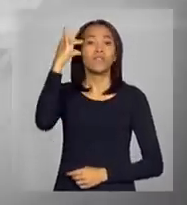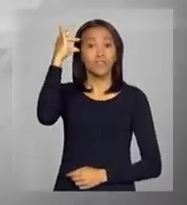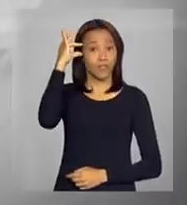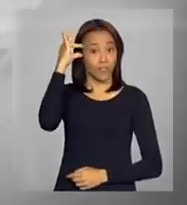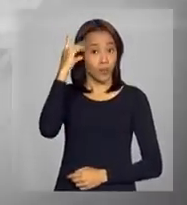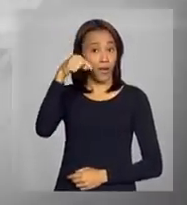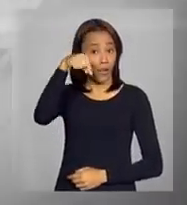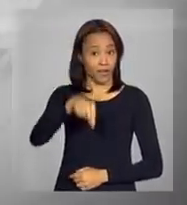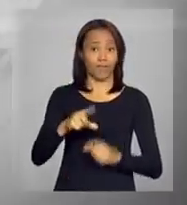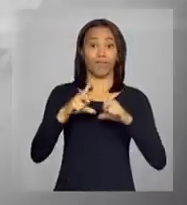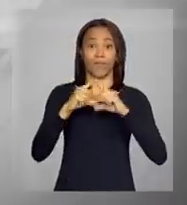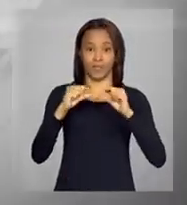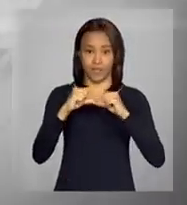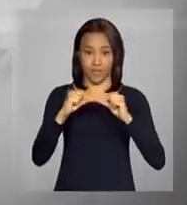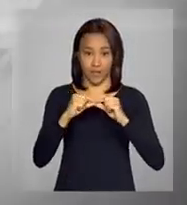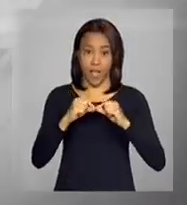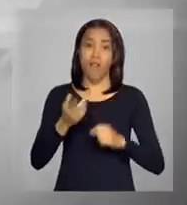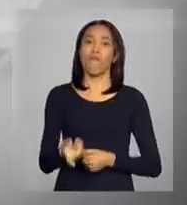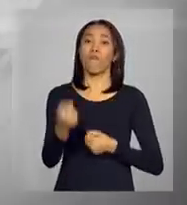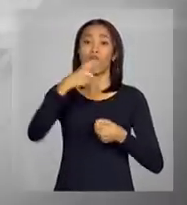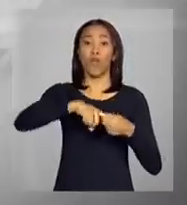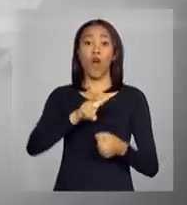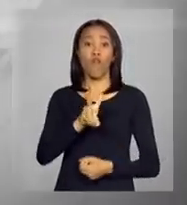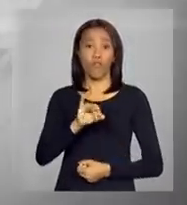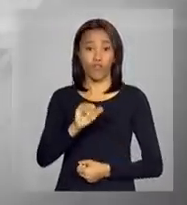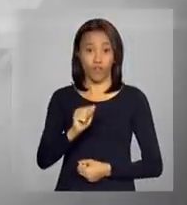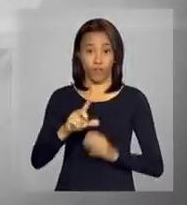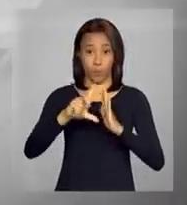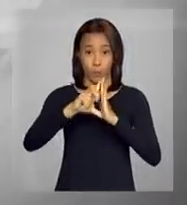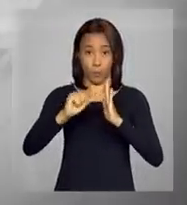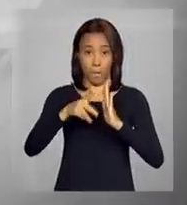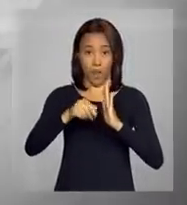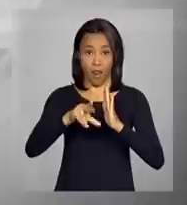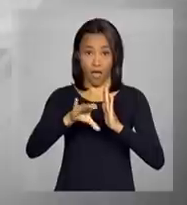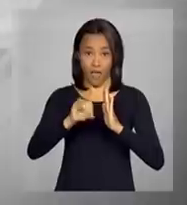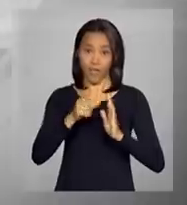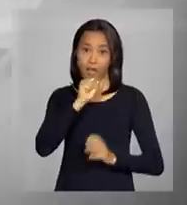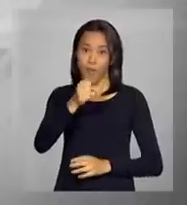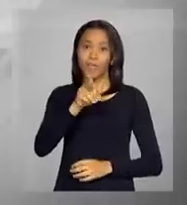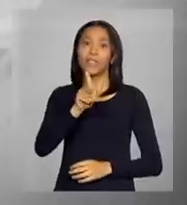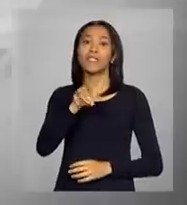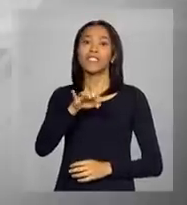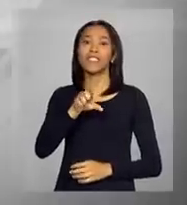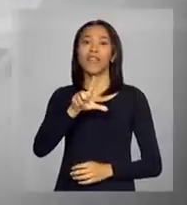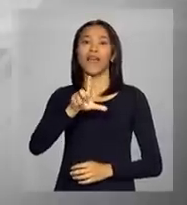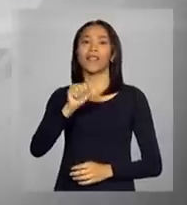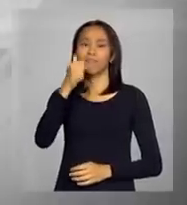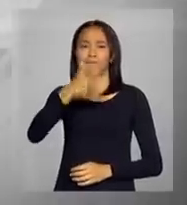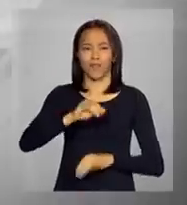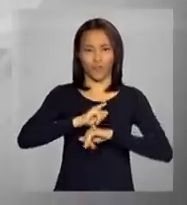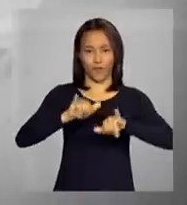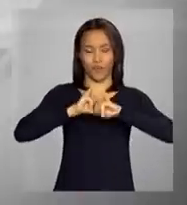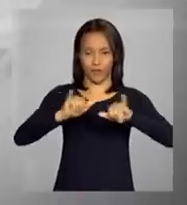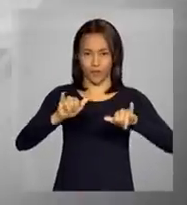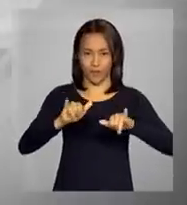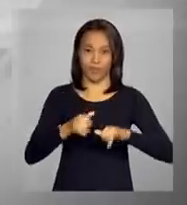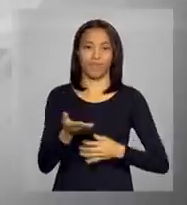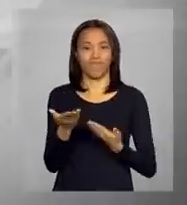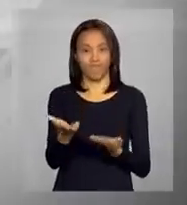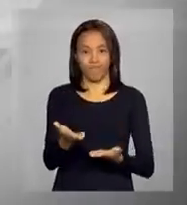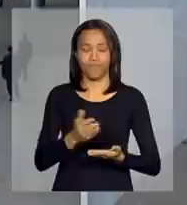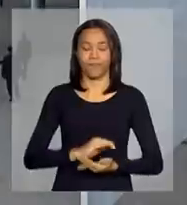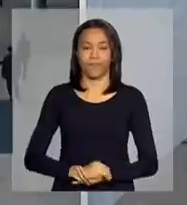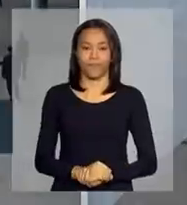Dilma Rousseff em Brasília. Vamos voltar ao vivo ao Palácio do Planalto. A repórter Daniela Almeida tem outras informações.